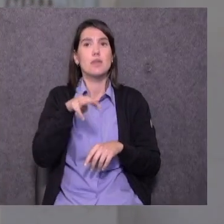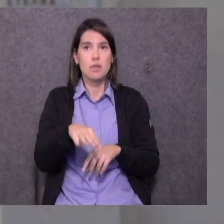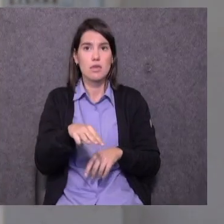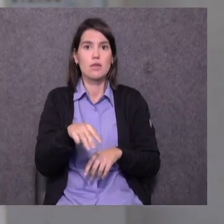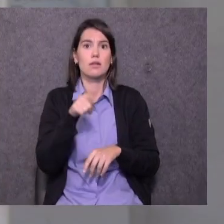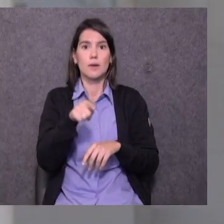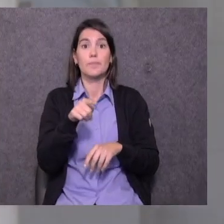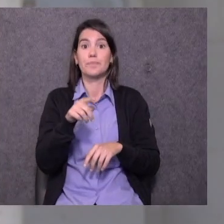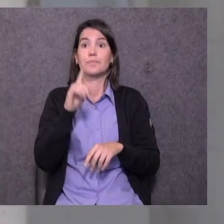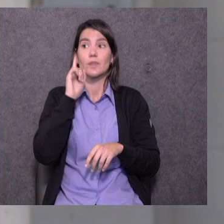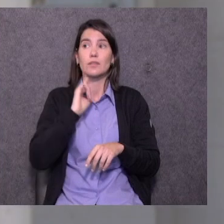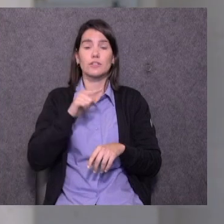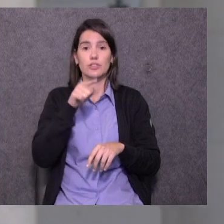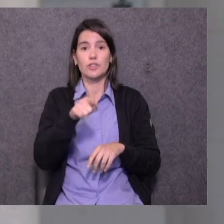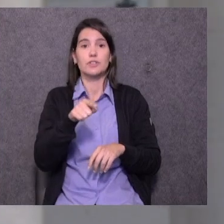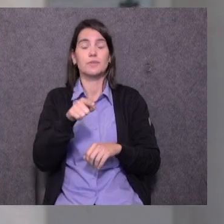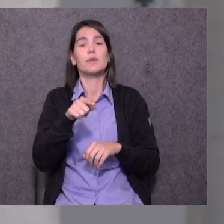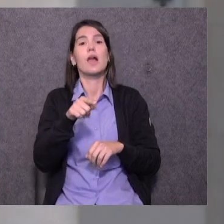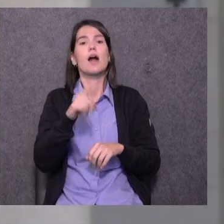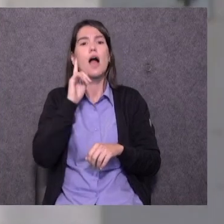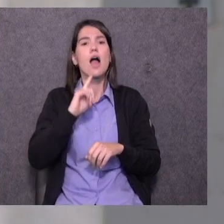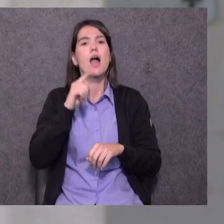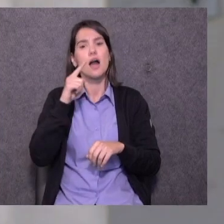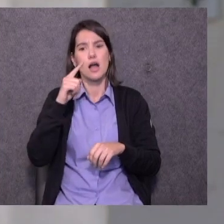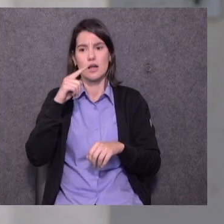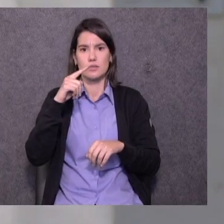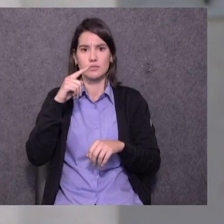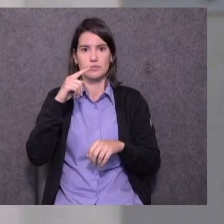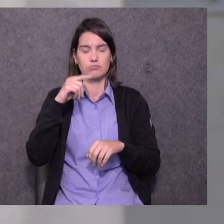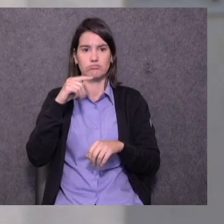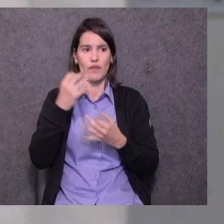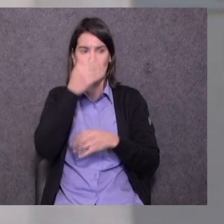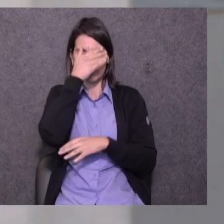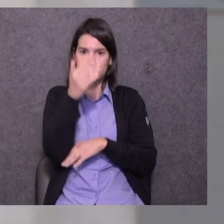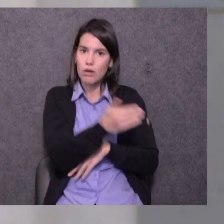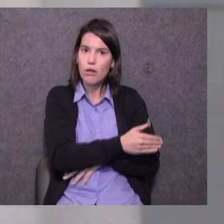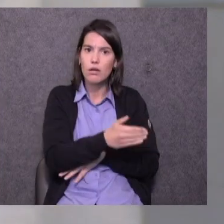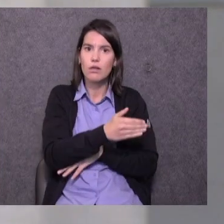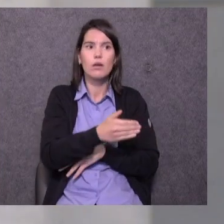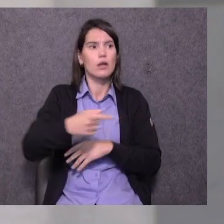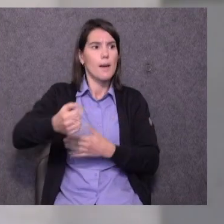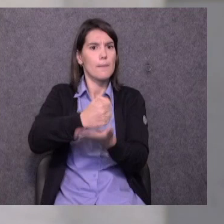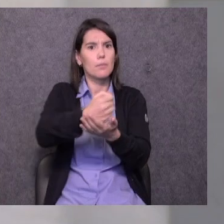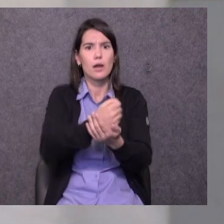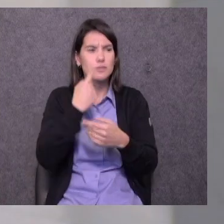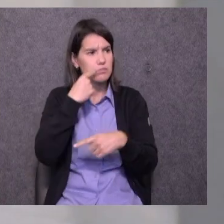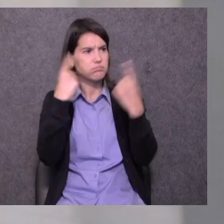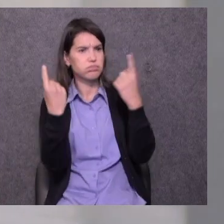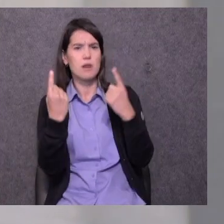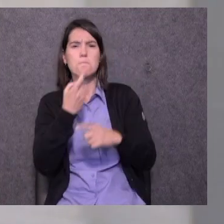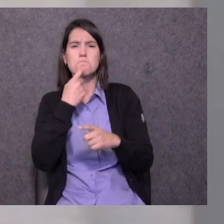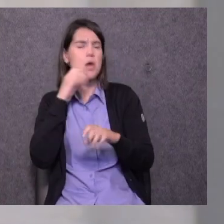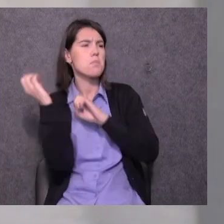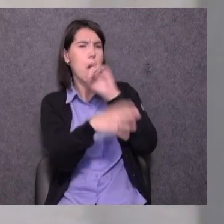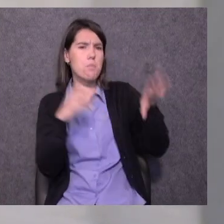da adúltera, condenada na praça pública em nome da lei, pronta a apedrejá-la, despojando-a da